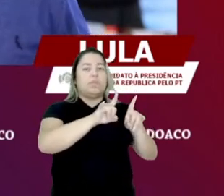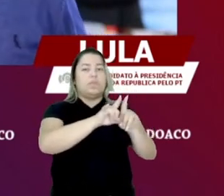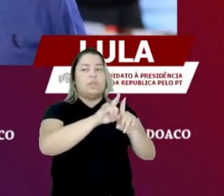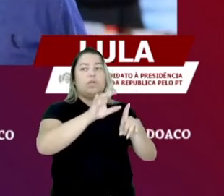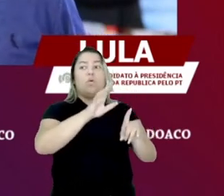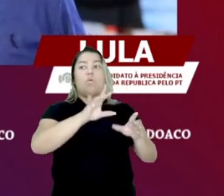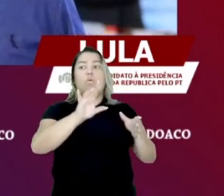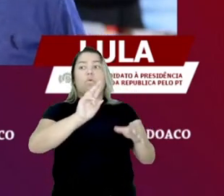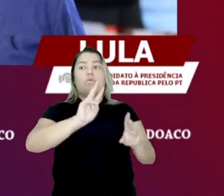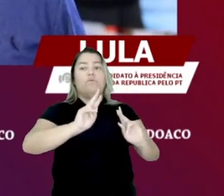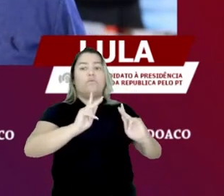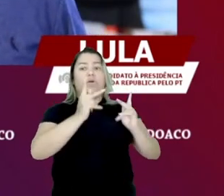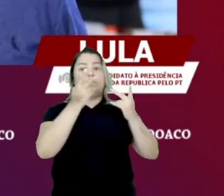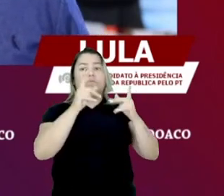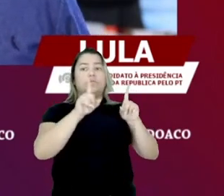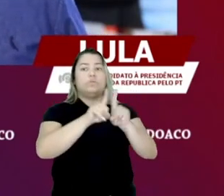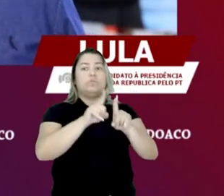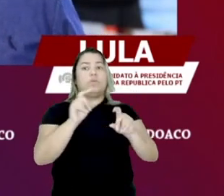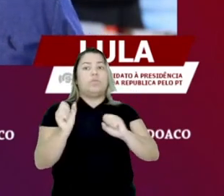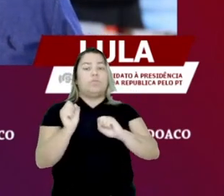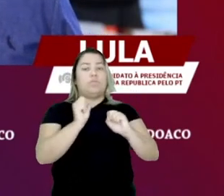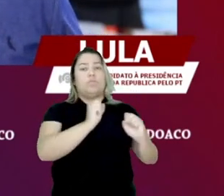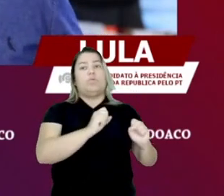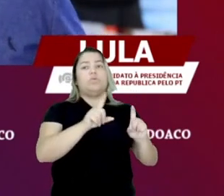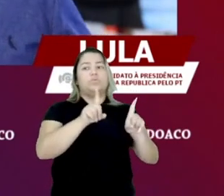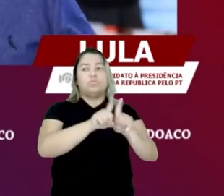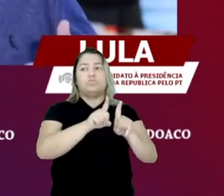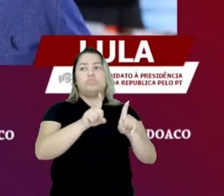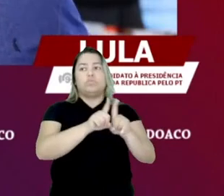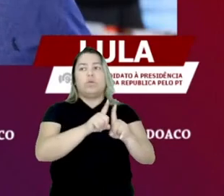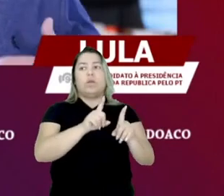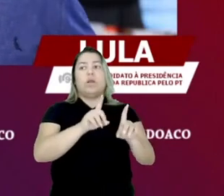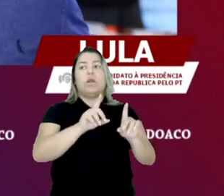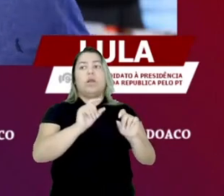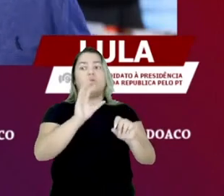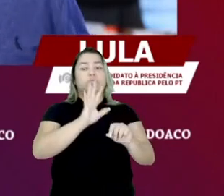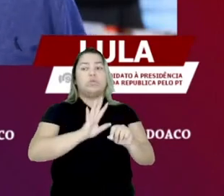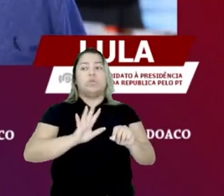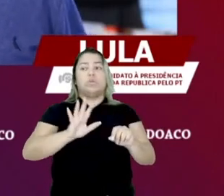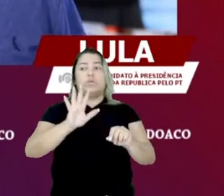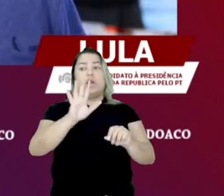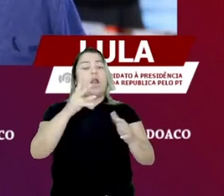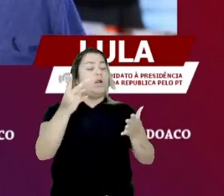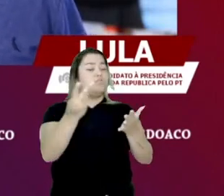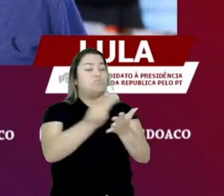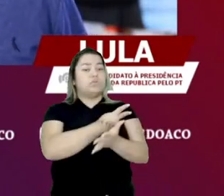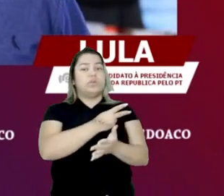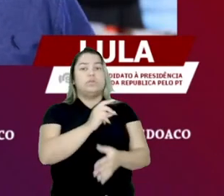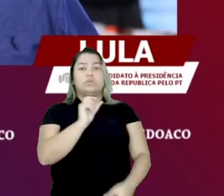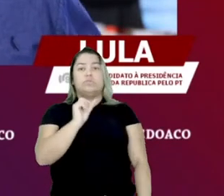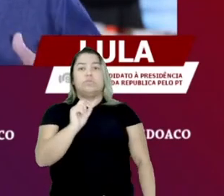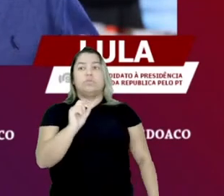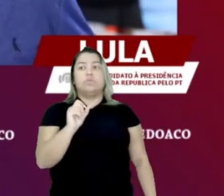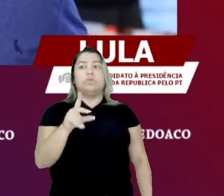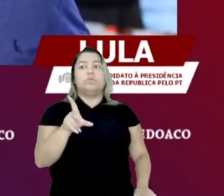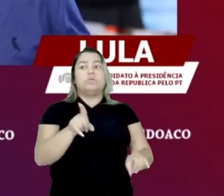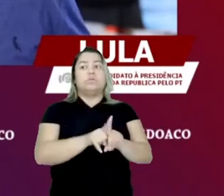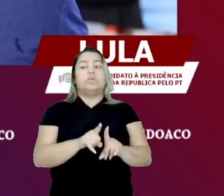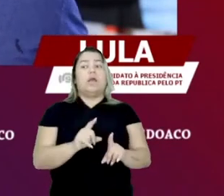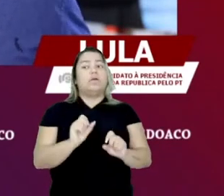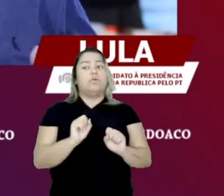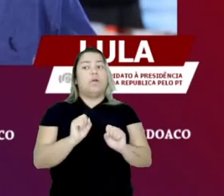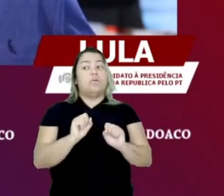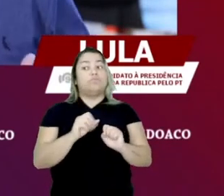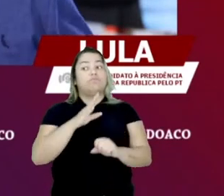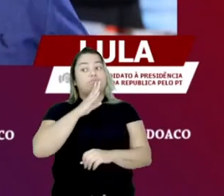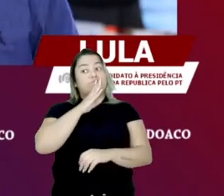que importam gasolina. Acontece que ele está, tem quase 400 empresas importando gasolina, e ele está com o rabo preso com essas